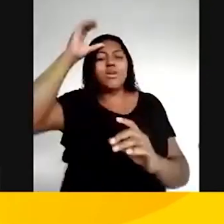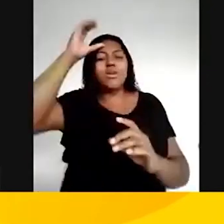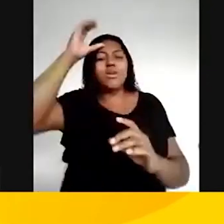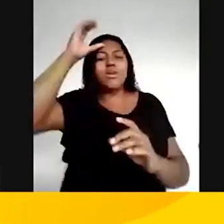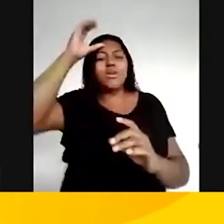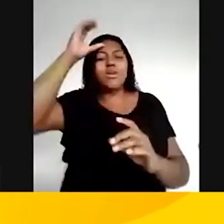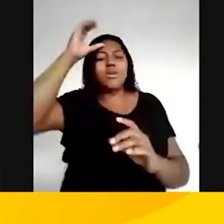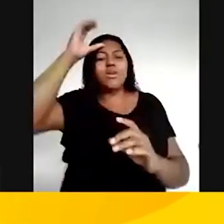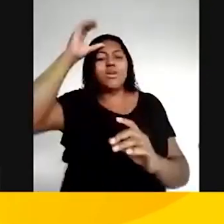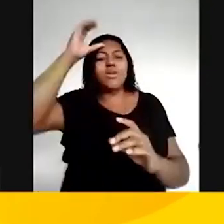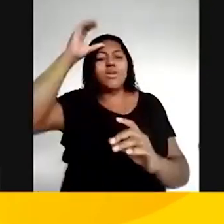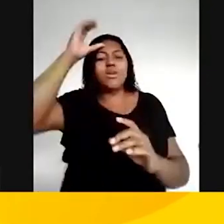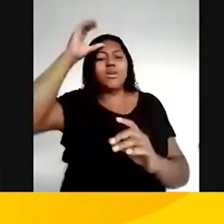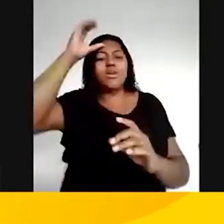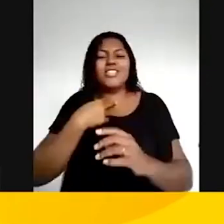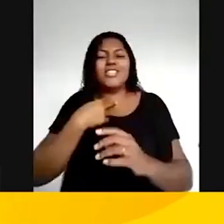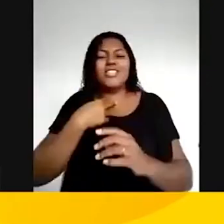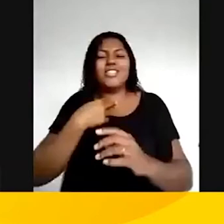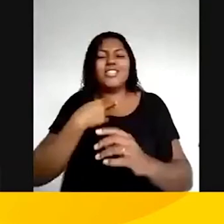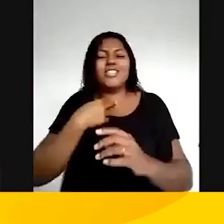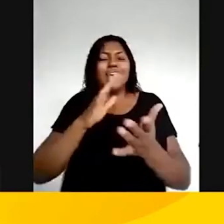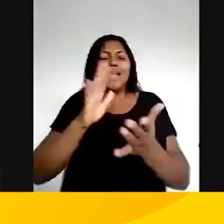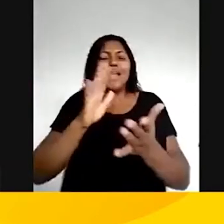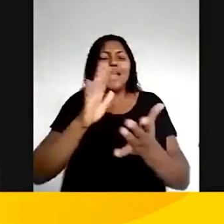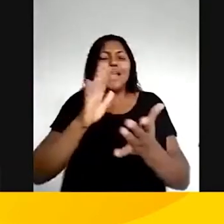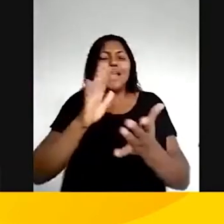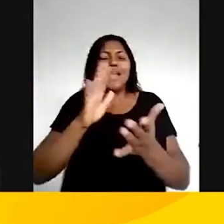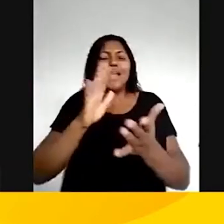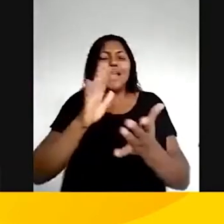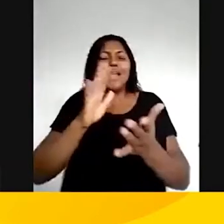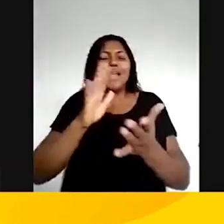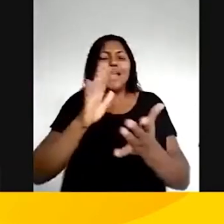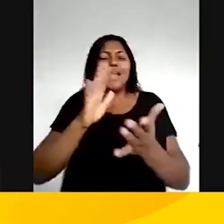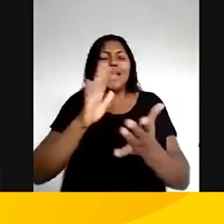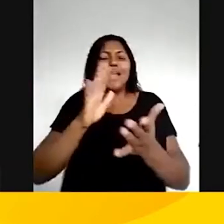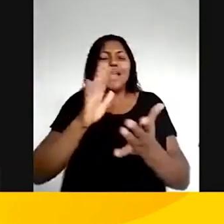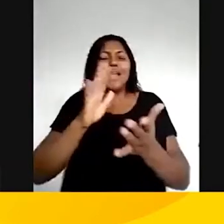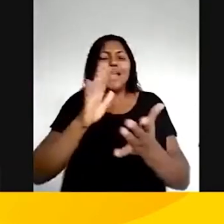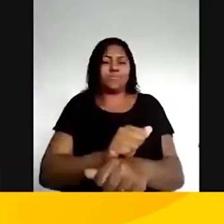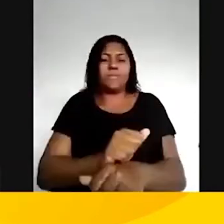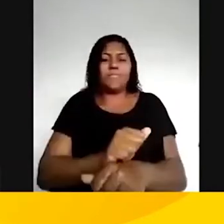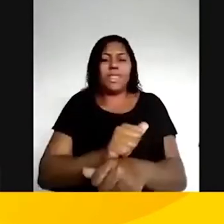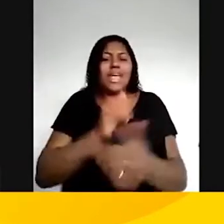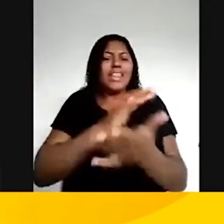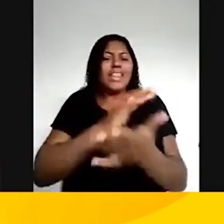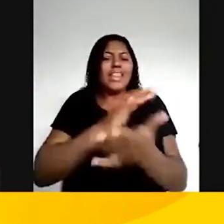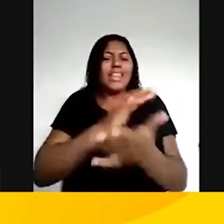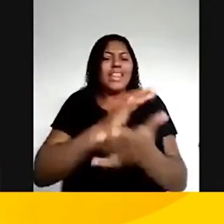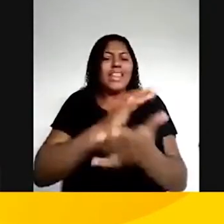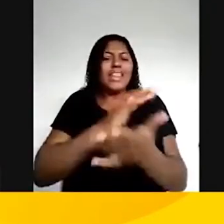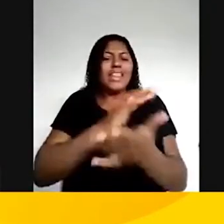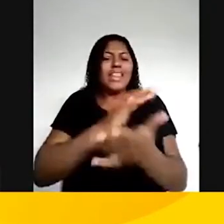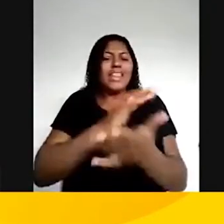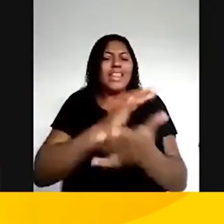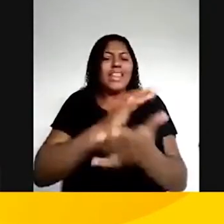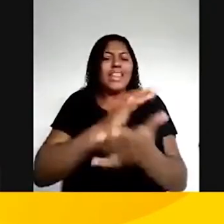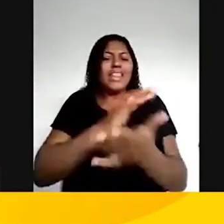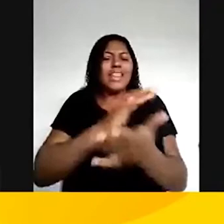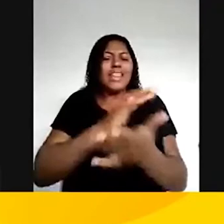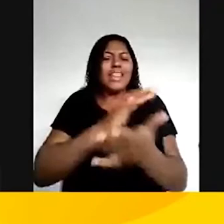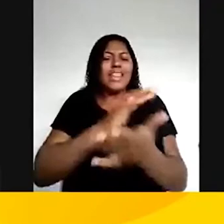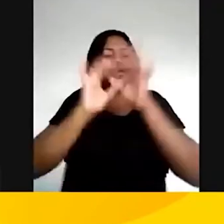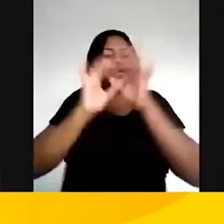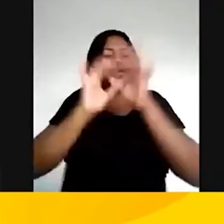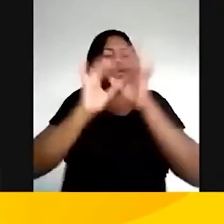nos tolir, nada que possa impedir a nossa liberdade, a liberdade